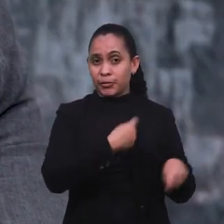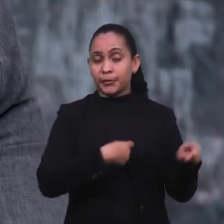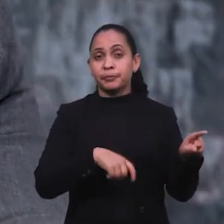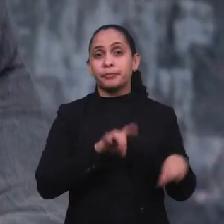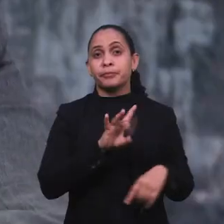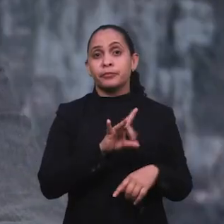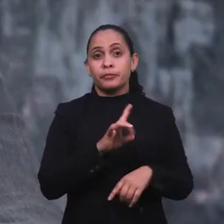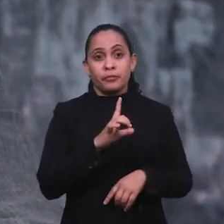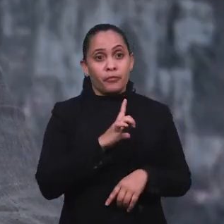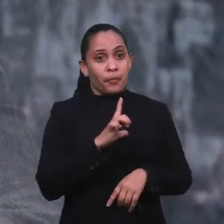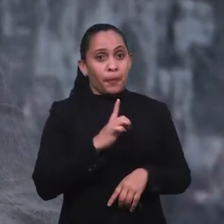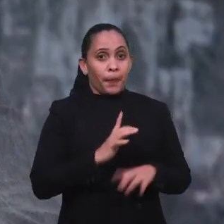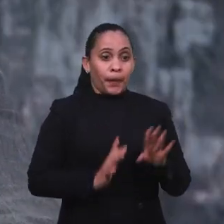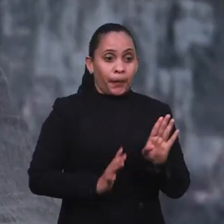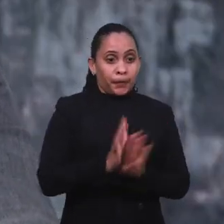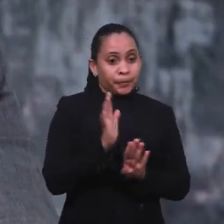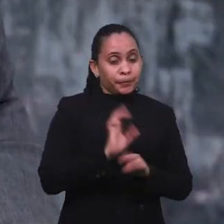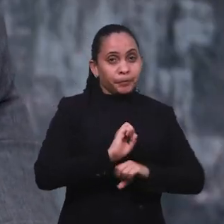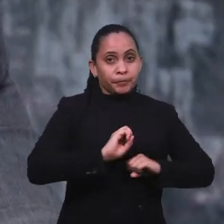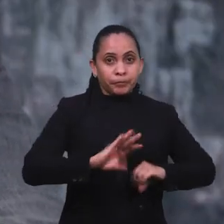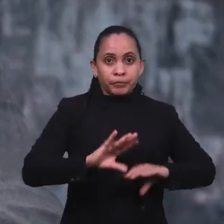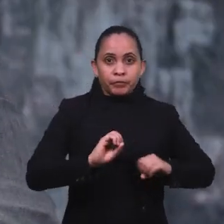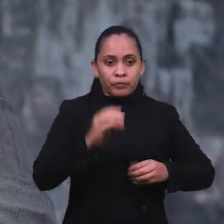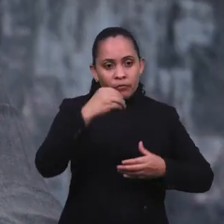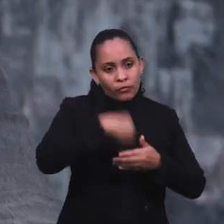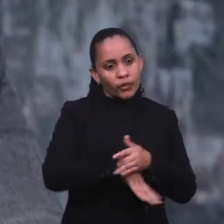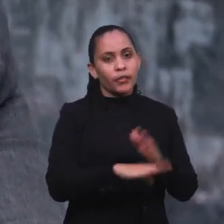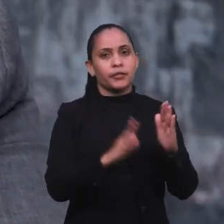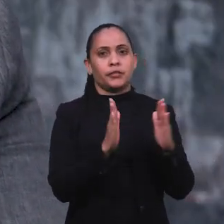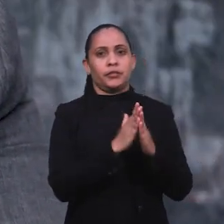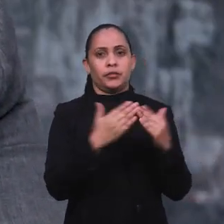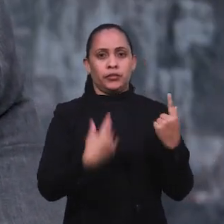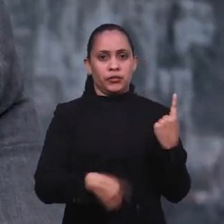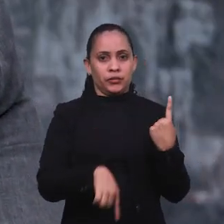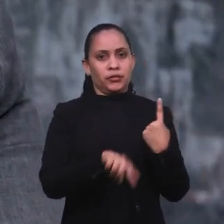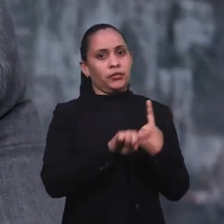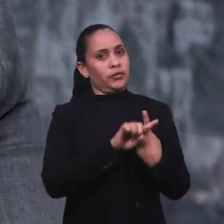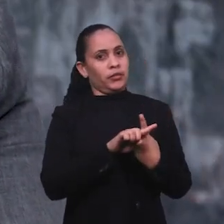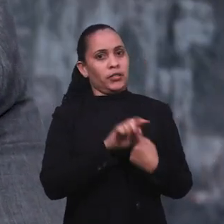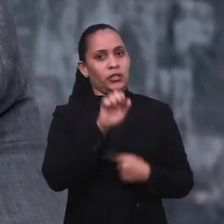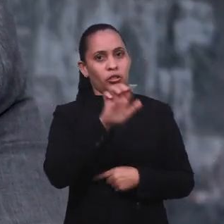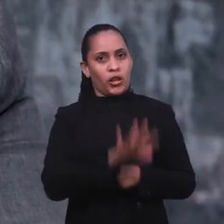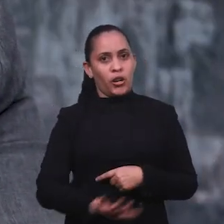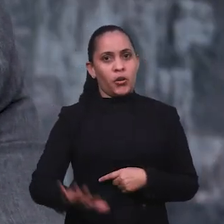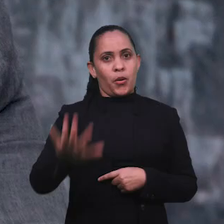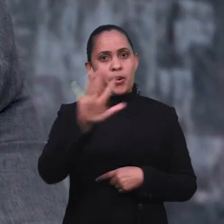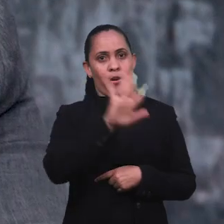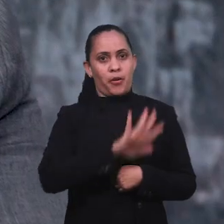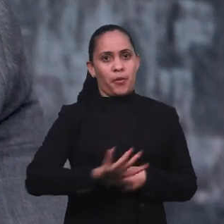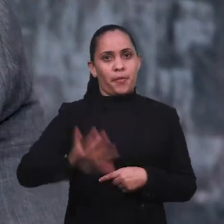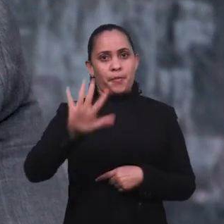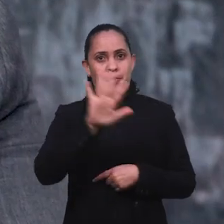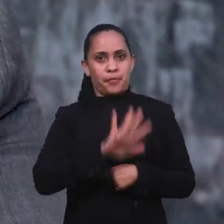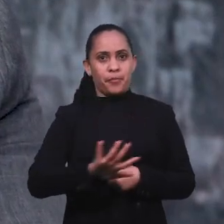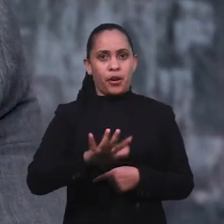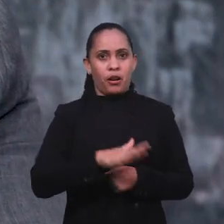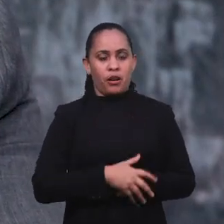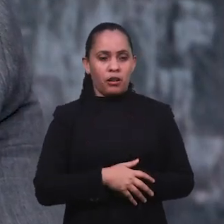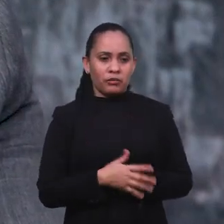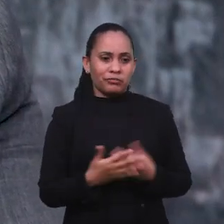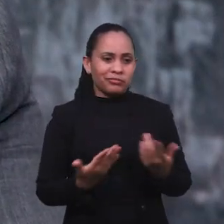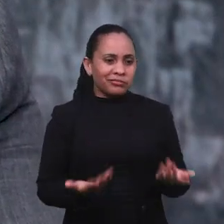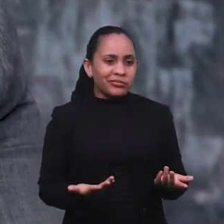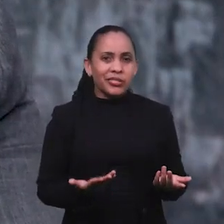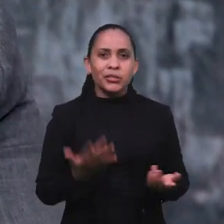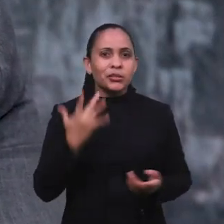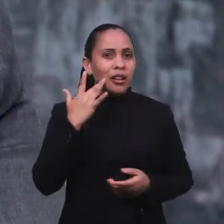havia instrução, educação dentro da igreja. Uma Europa esmagadoramente ignorante,